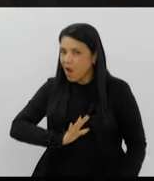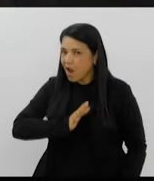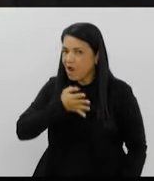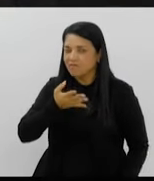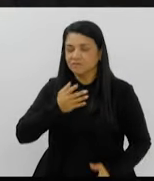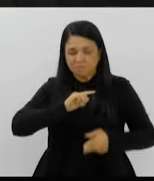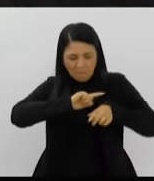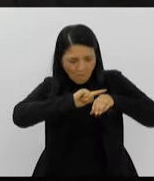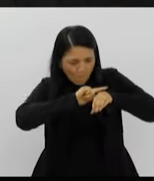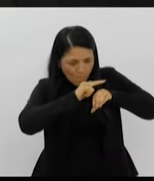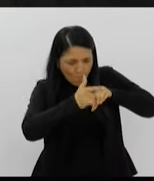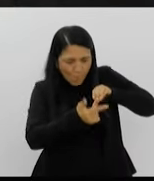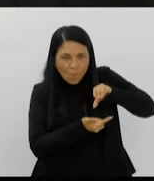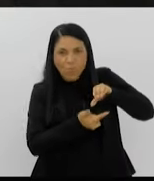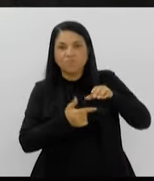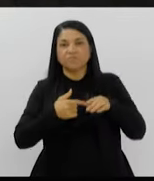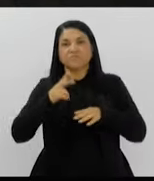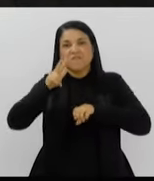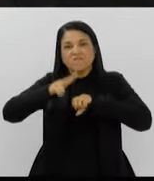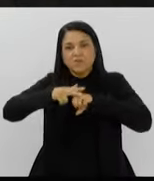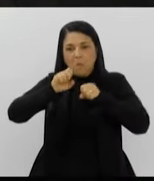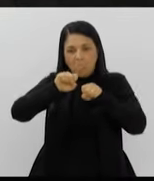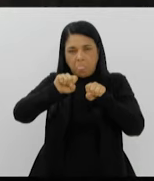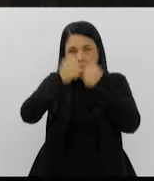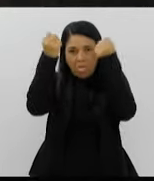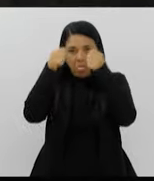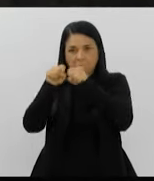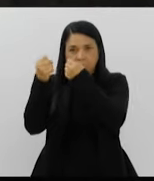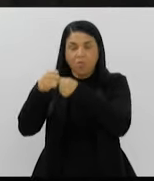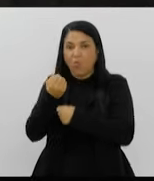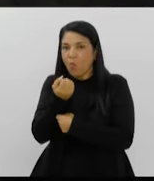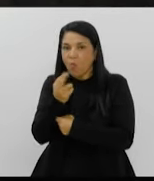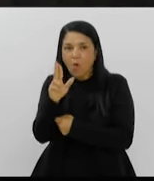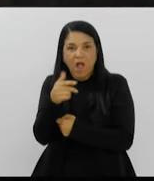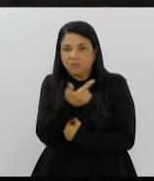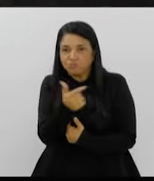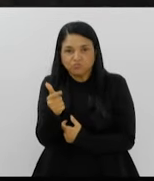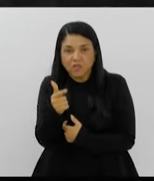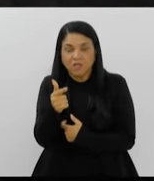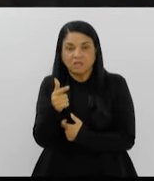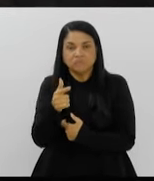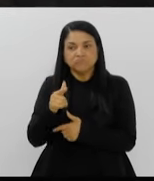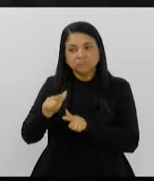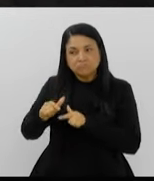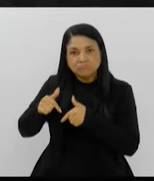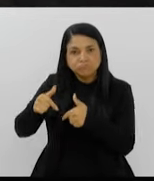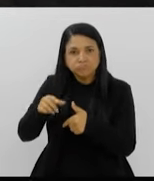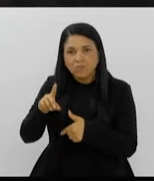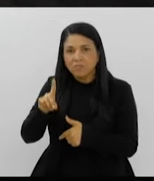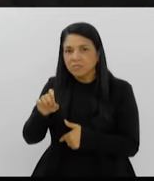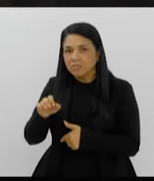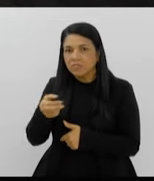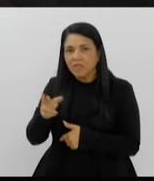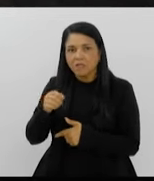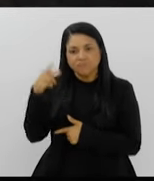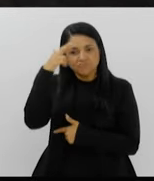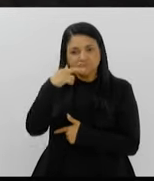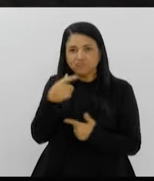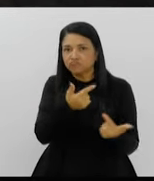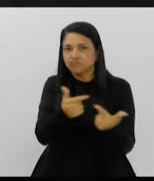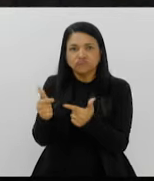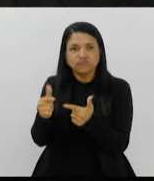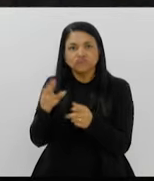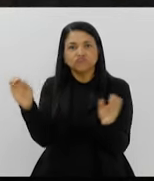pneus careca, vidro quebrado, o ar-condicionado que não funciona, e nós não vemos uma operação do Detro para fiscalização com essas